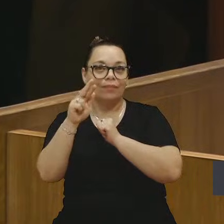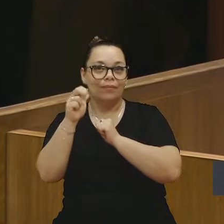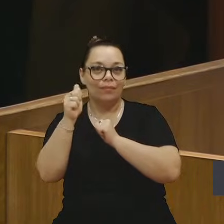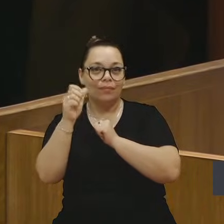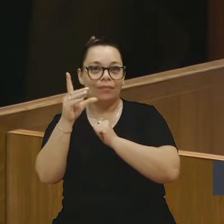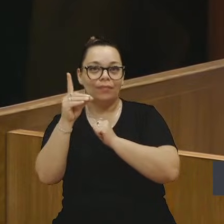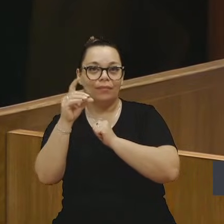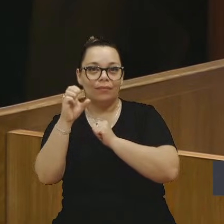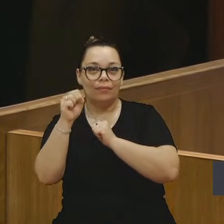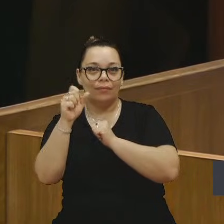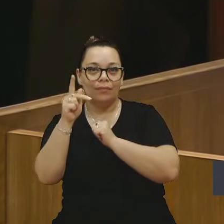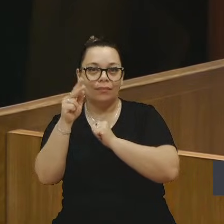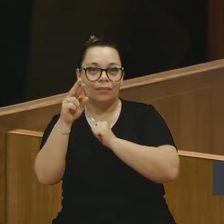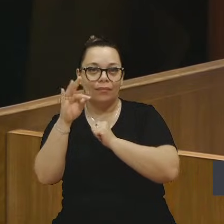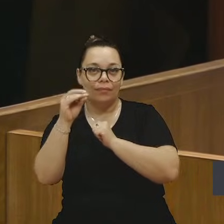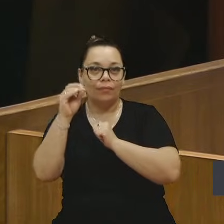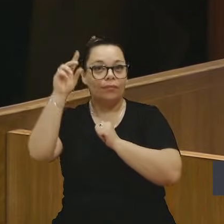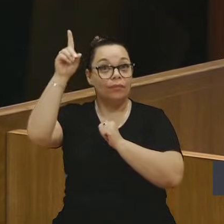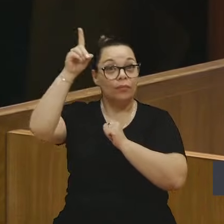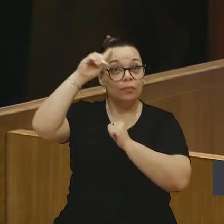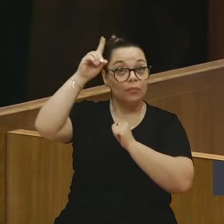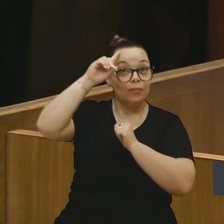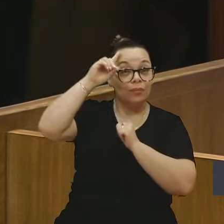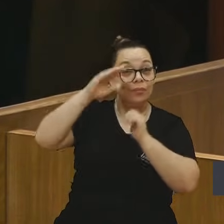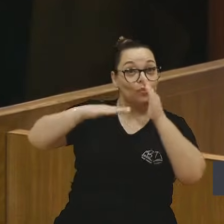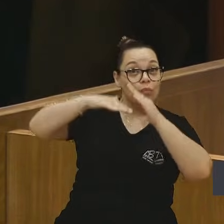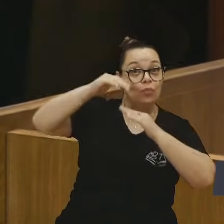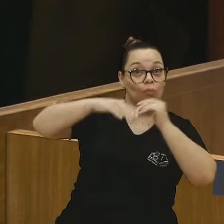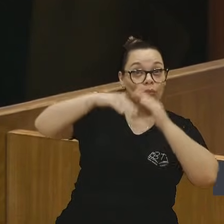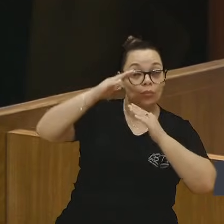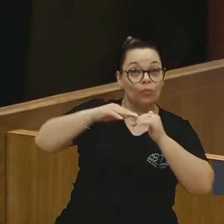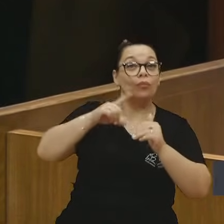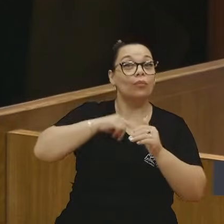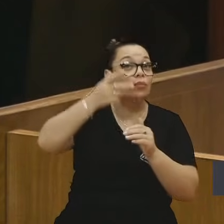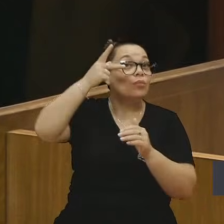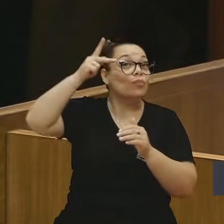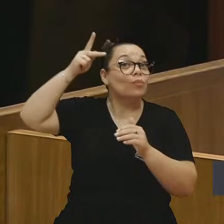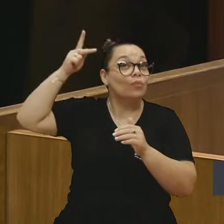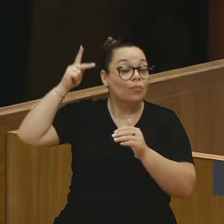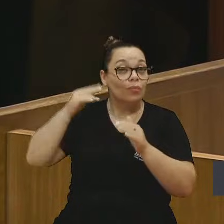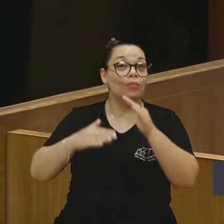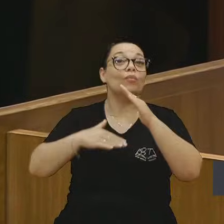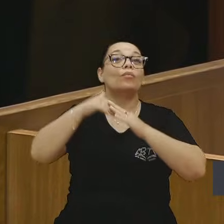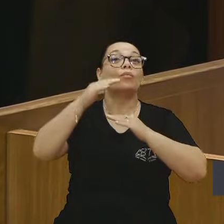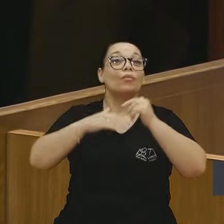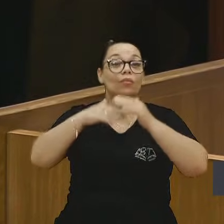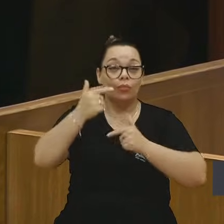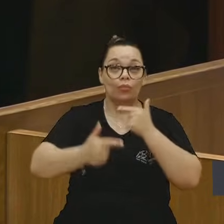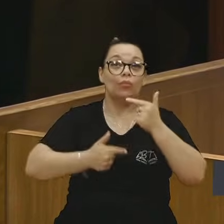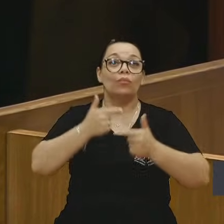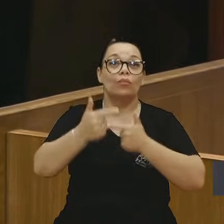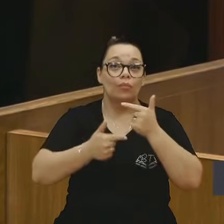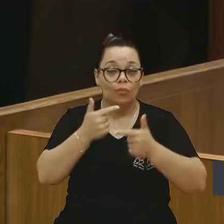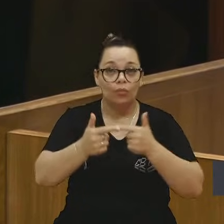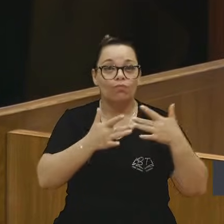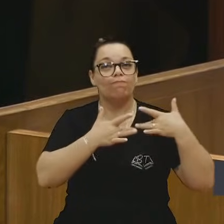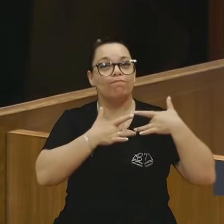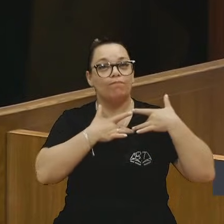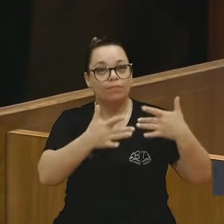dias. Caxias do Sul tem uma história esportiva e paradesportiva construída com trabalho e